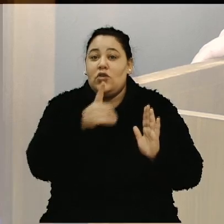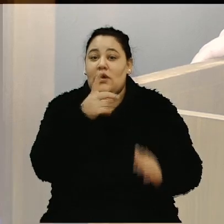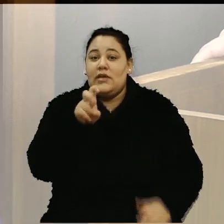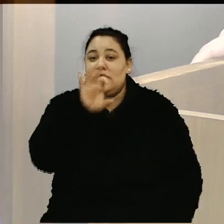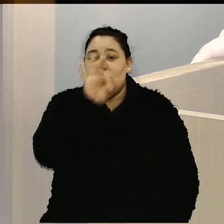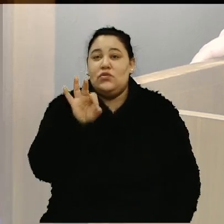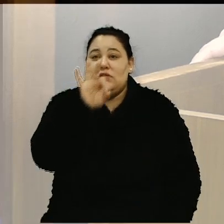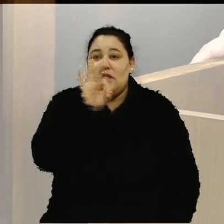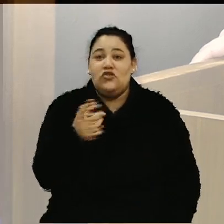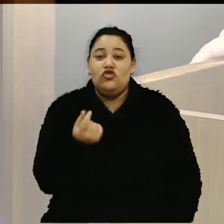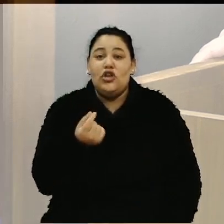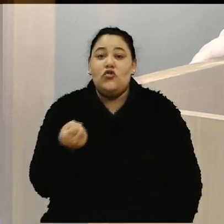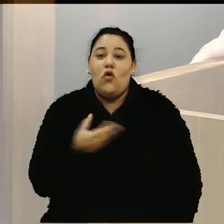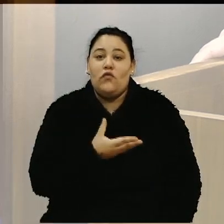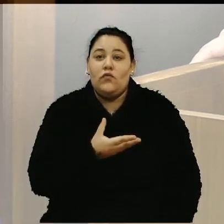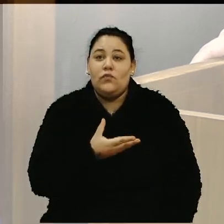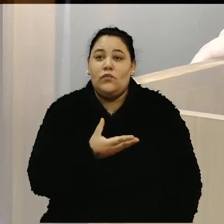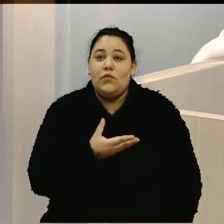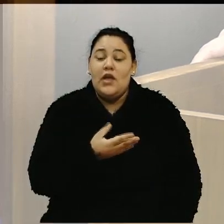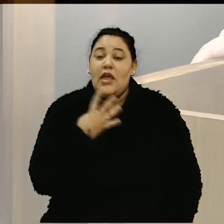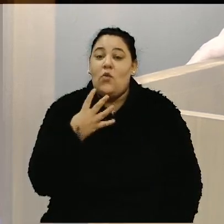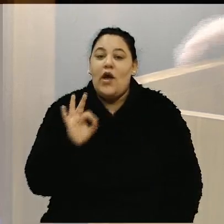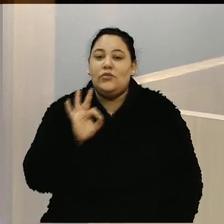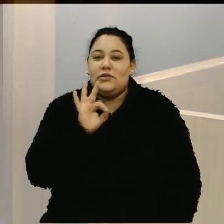que isso afeta diretamente o Rio Grande do Sul, os recursos que vêm para o município. Não adianta só